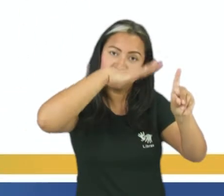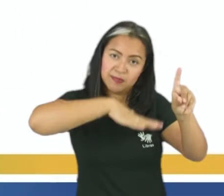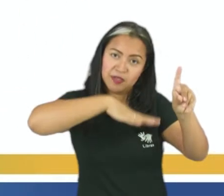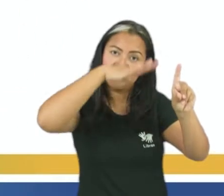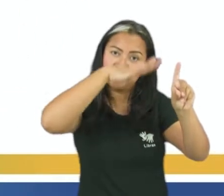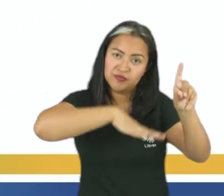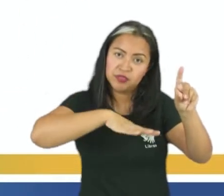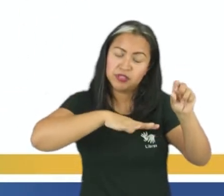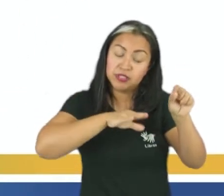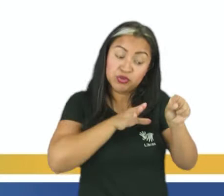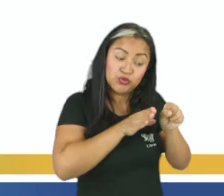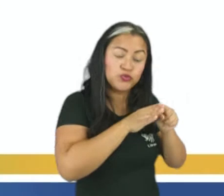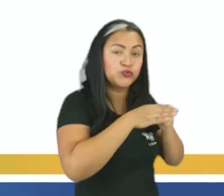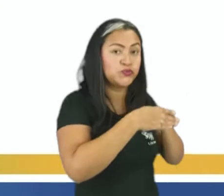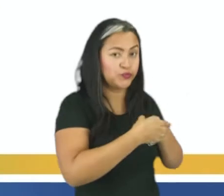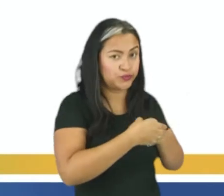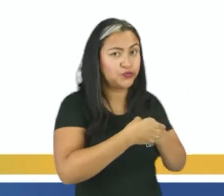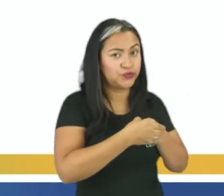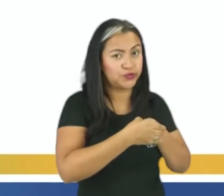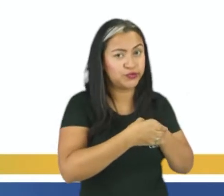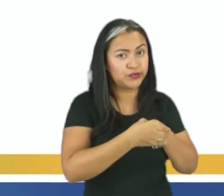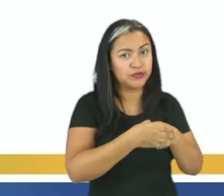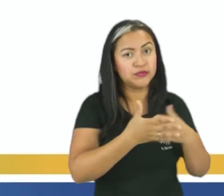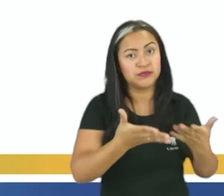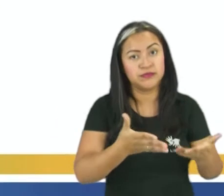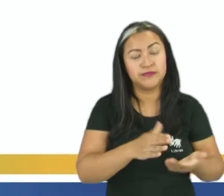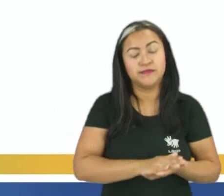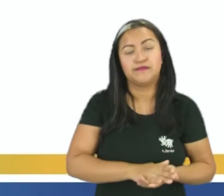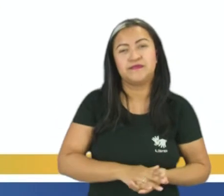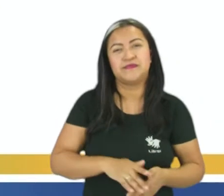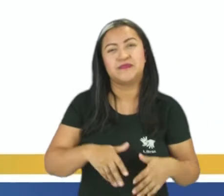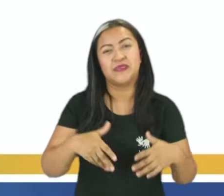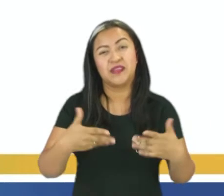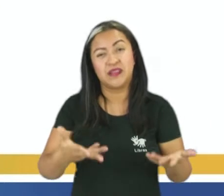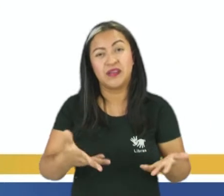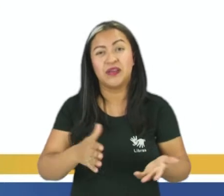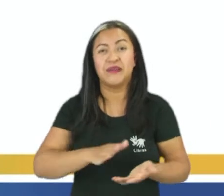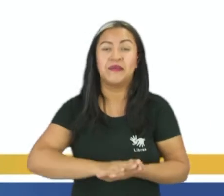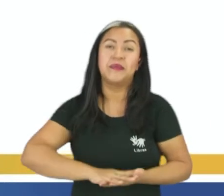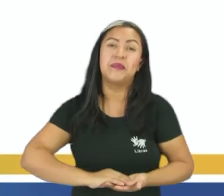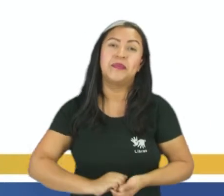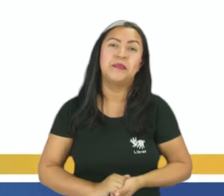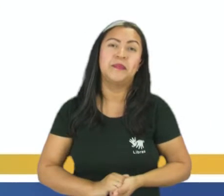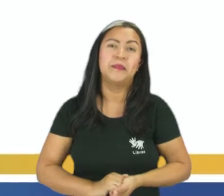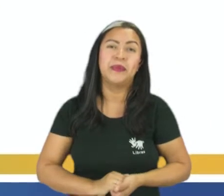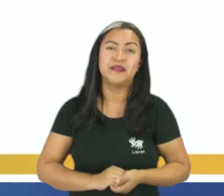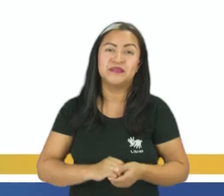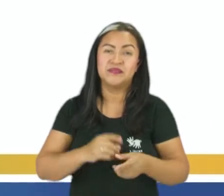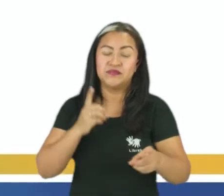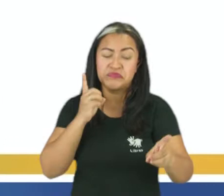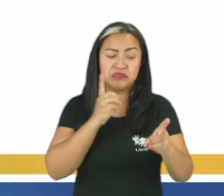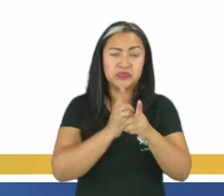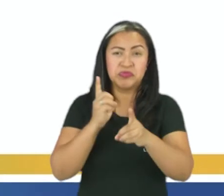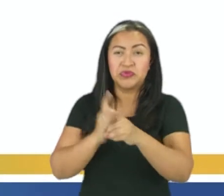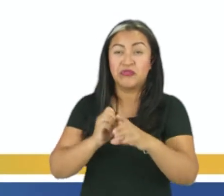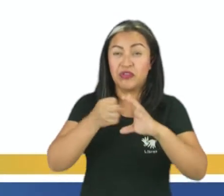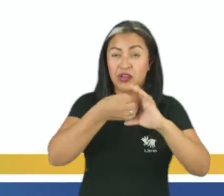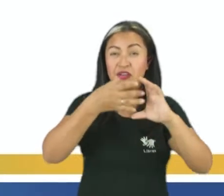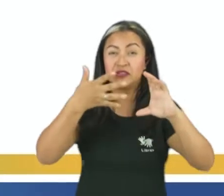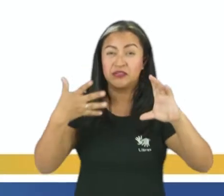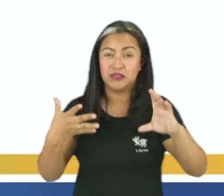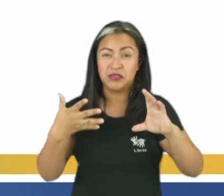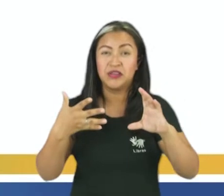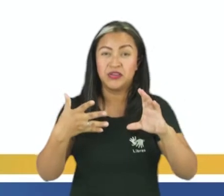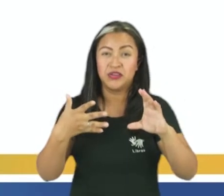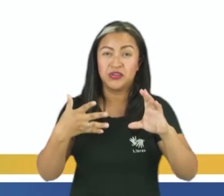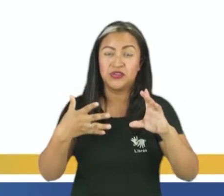uma forma secreta, né? Secretamente, né? E eles identificavam, então, características, né, dessas